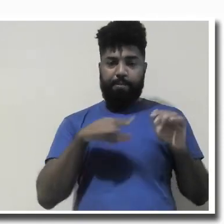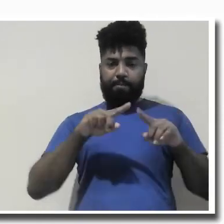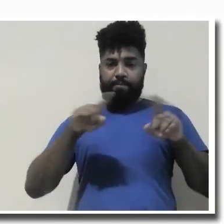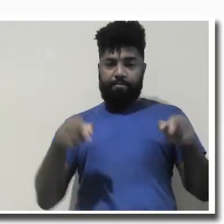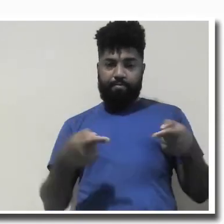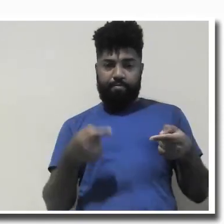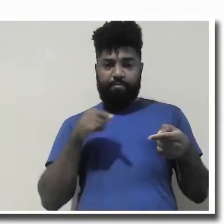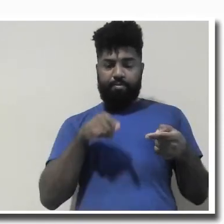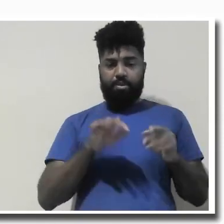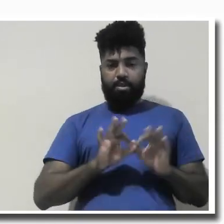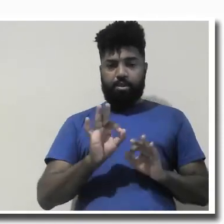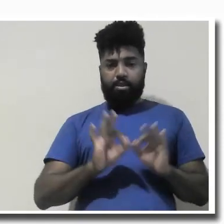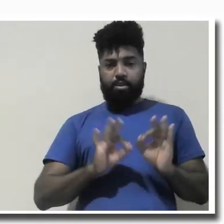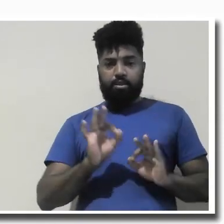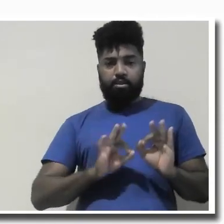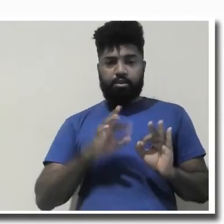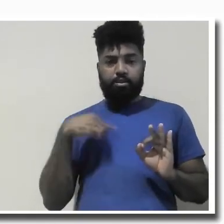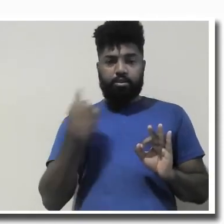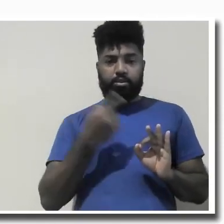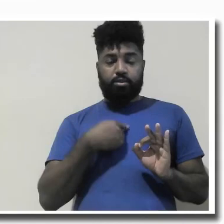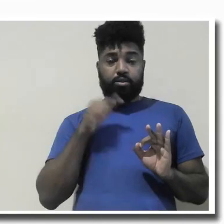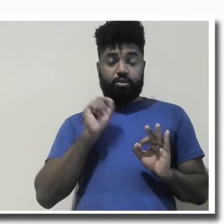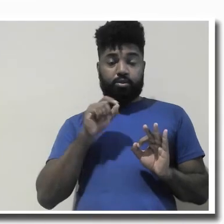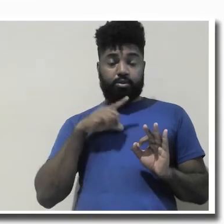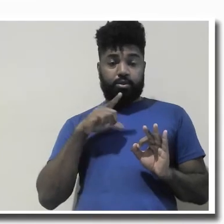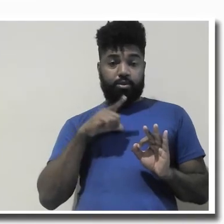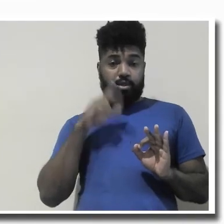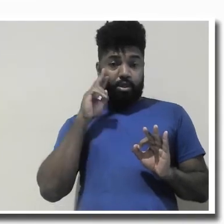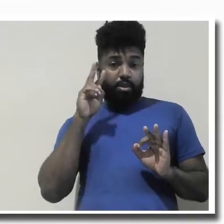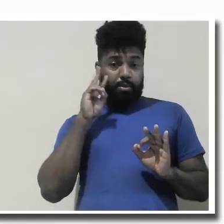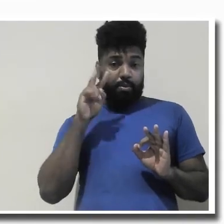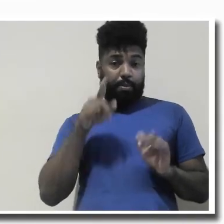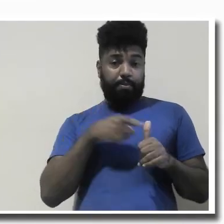parênteses, devemos considerar, primeiro,